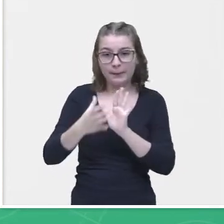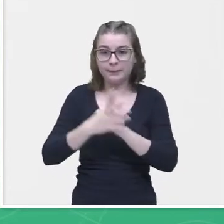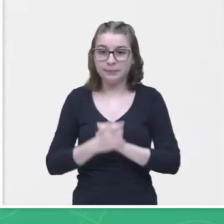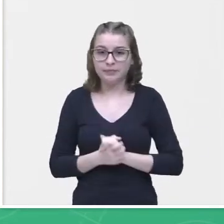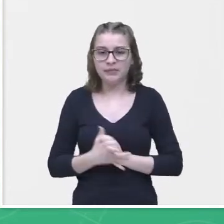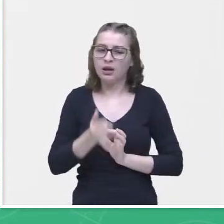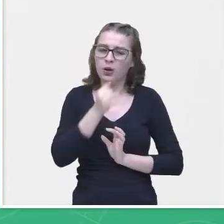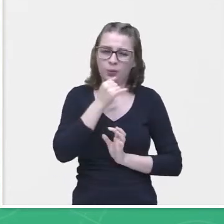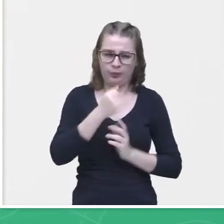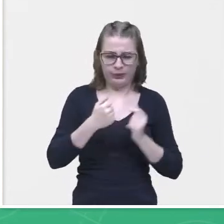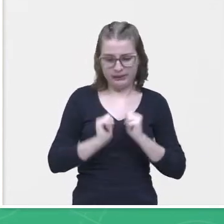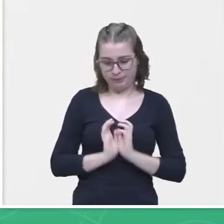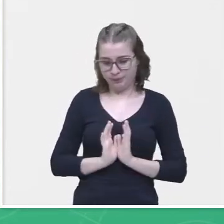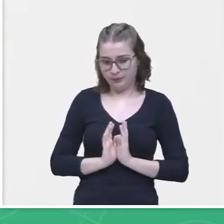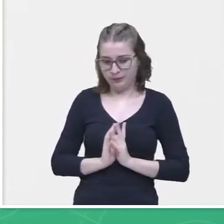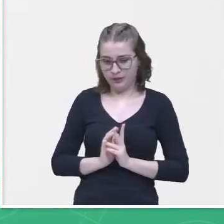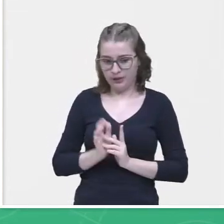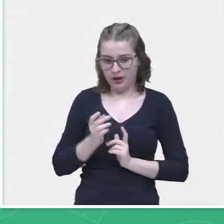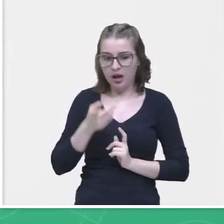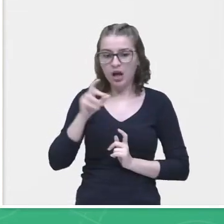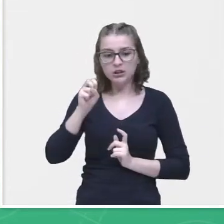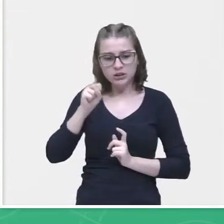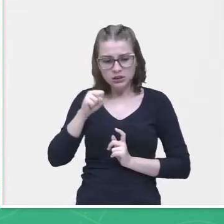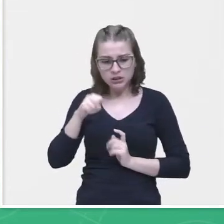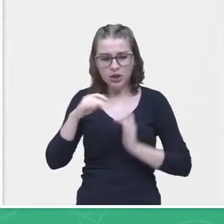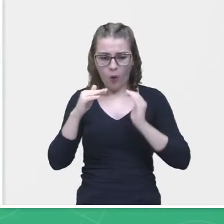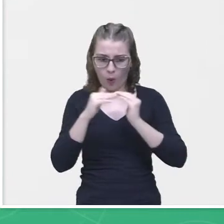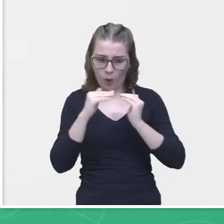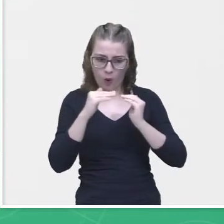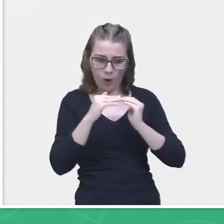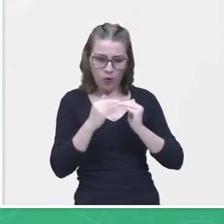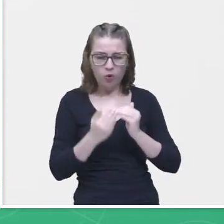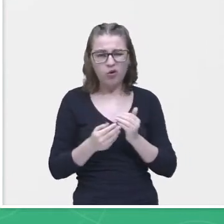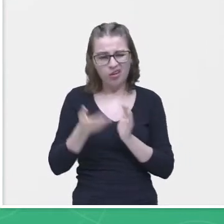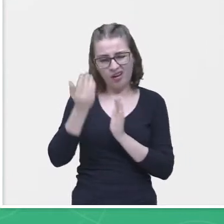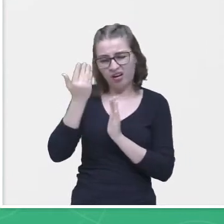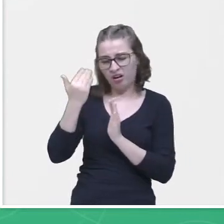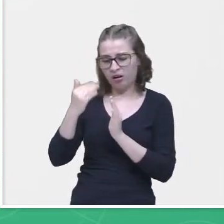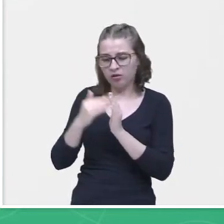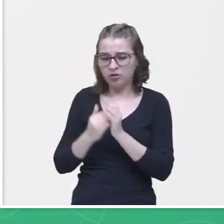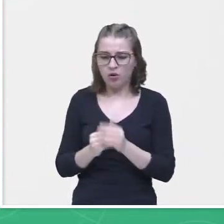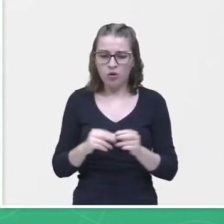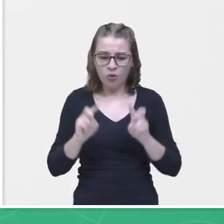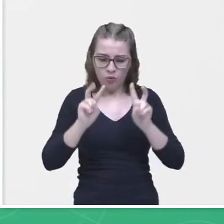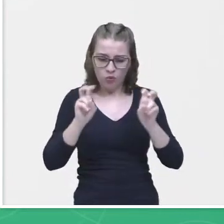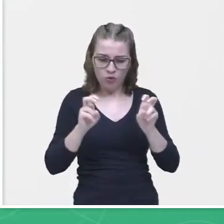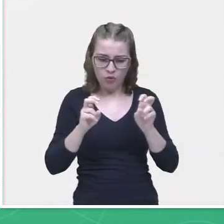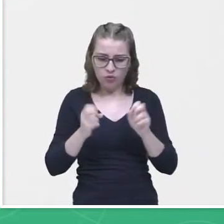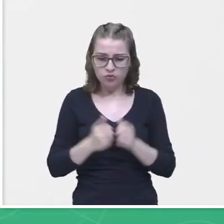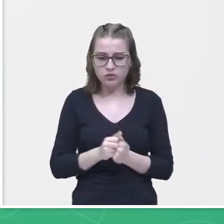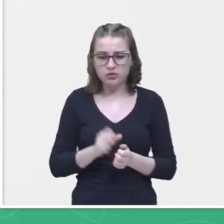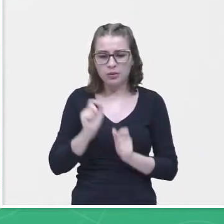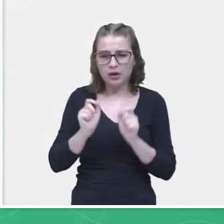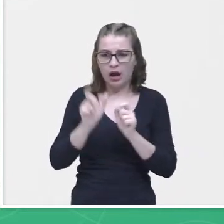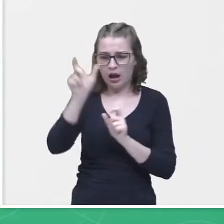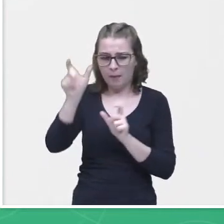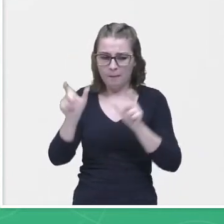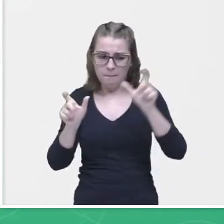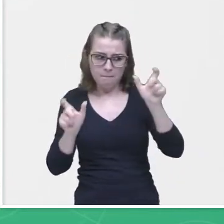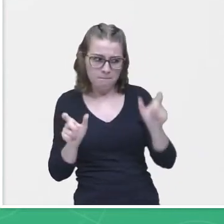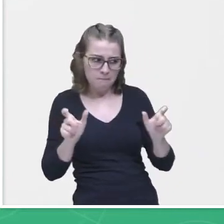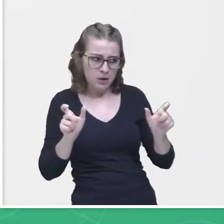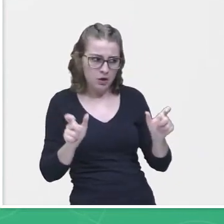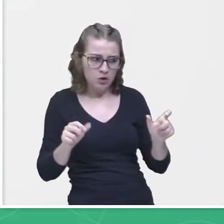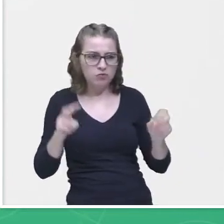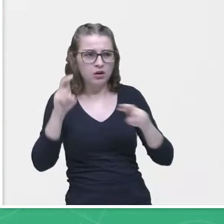tinha visto nas redes sociais realmente uma discussão sobre isso, né? Sobre a questão de quem assiste reality show, quem não assiste e tal,